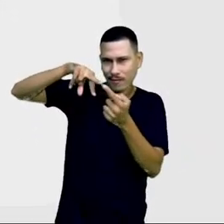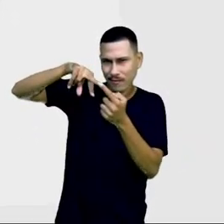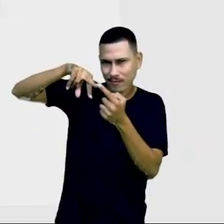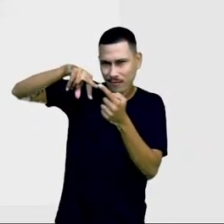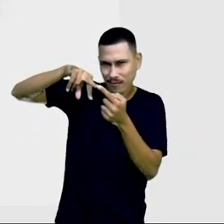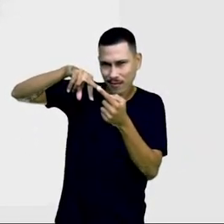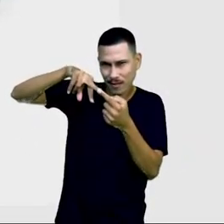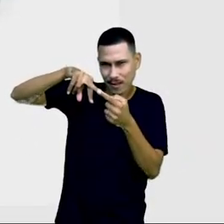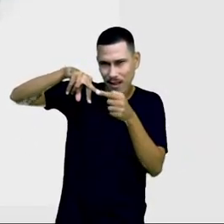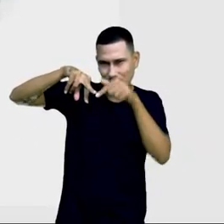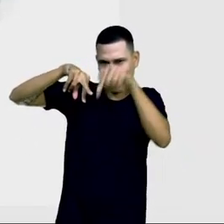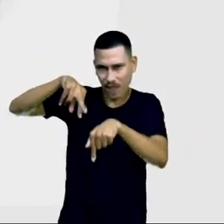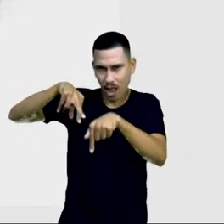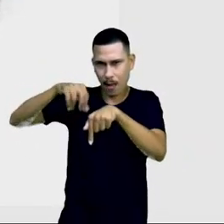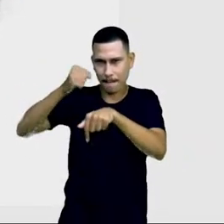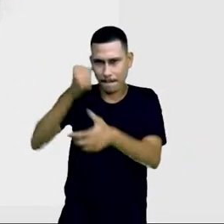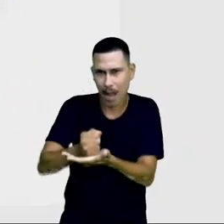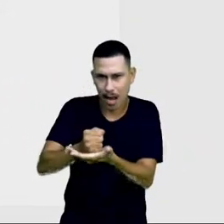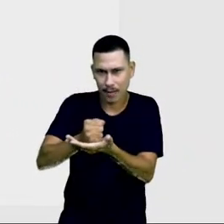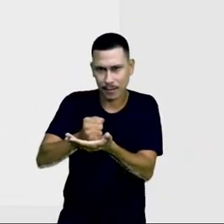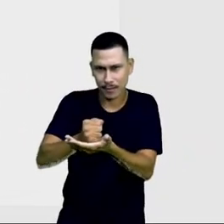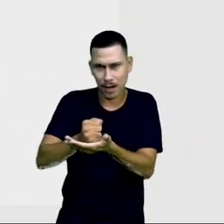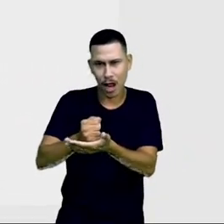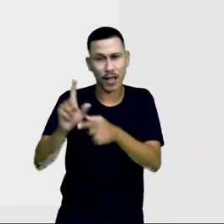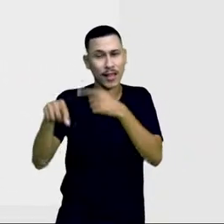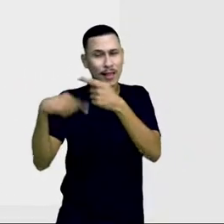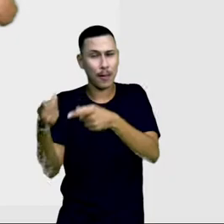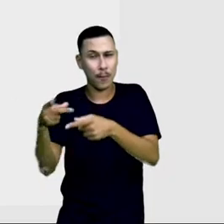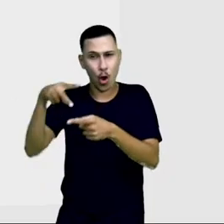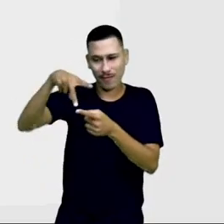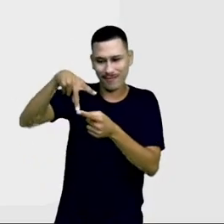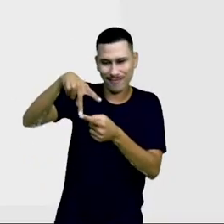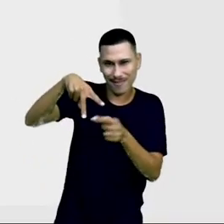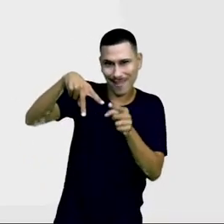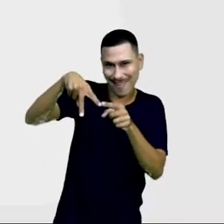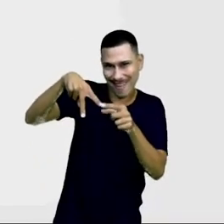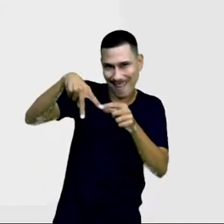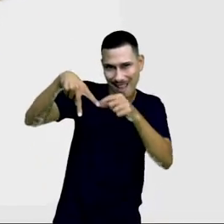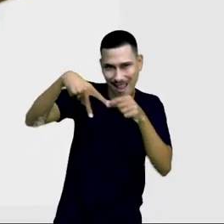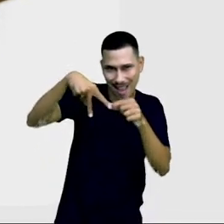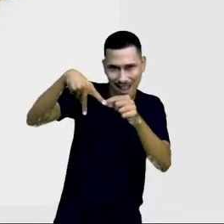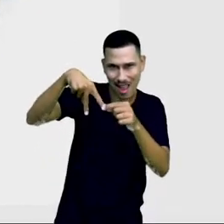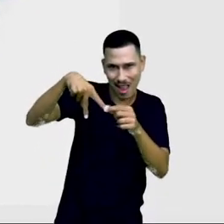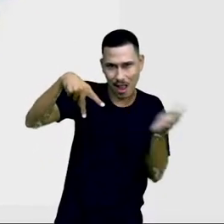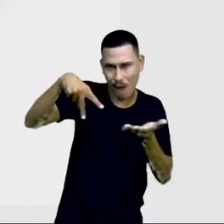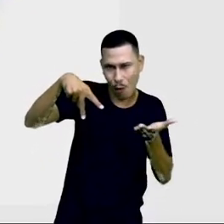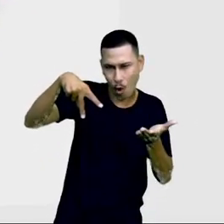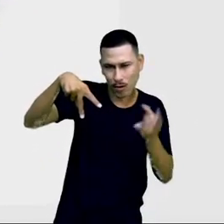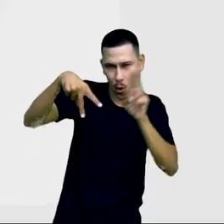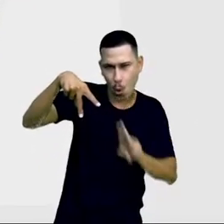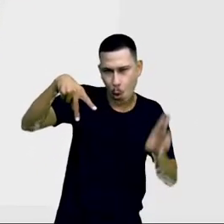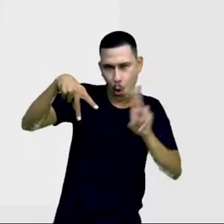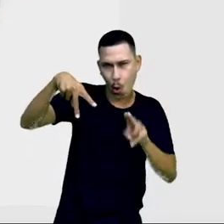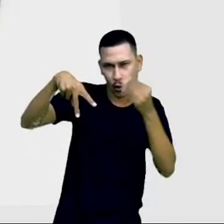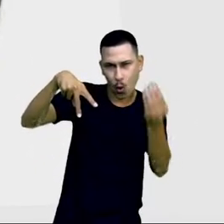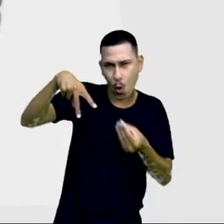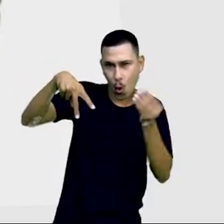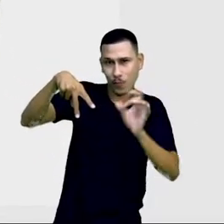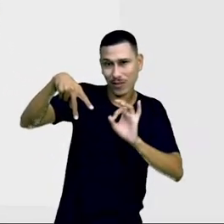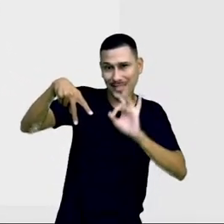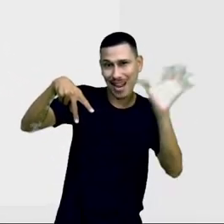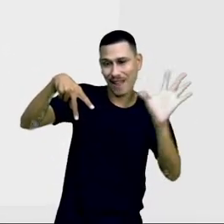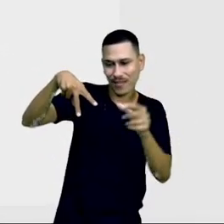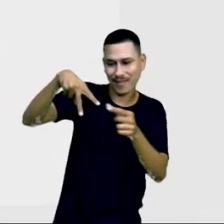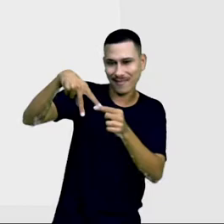em que a gente fixa, e lá na outra ponta, opa, sim, na outra ponta geralmente tem